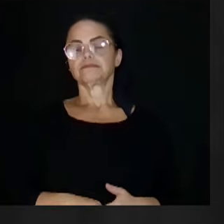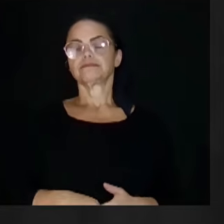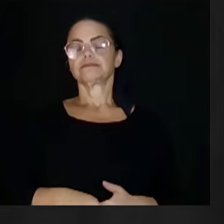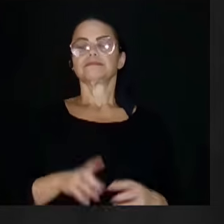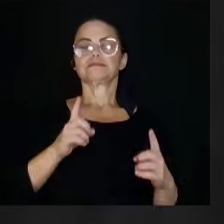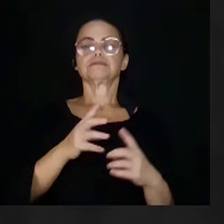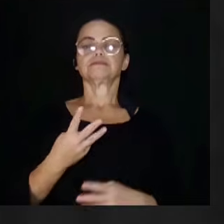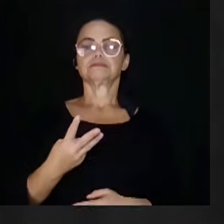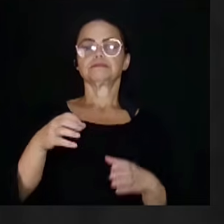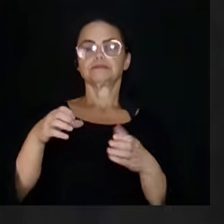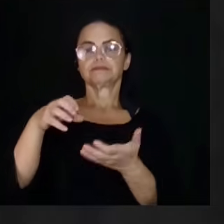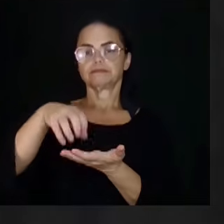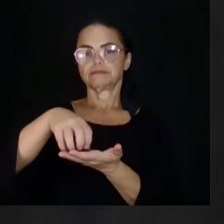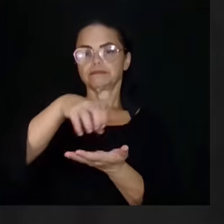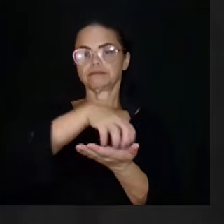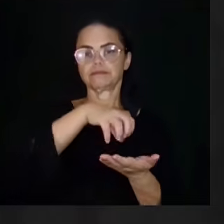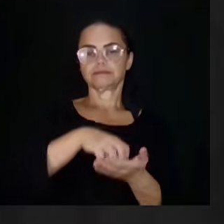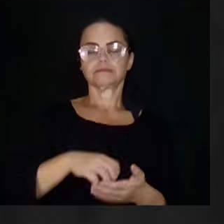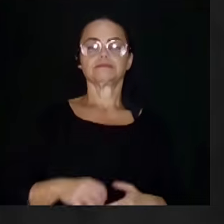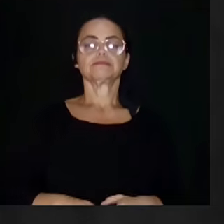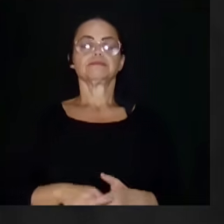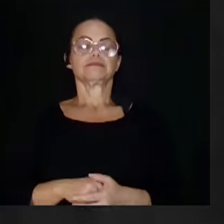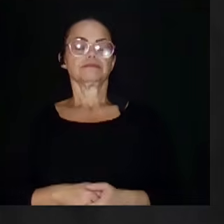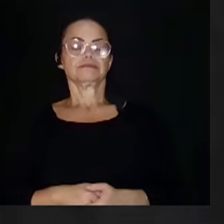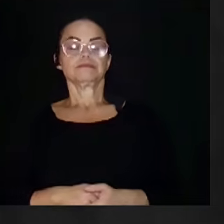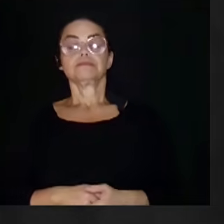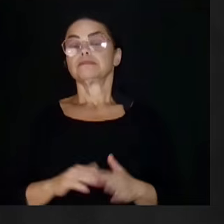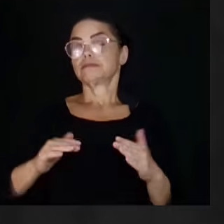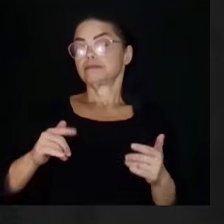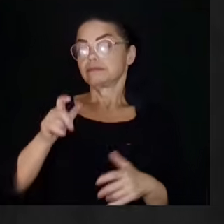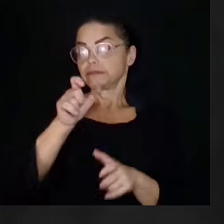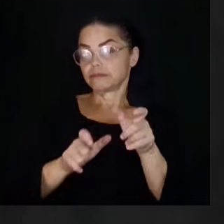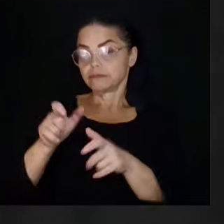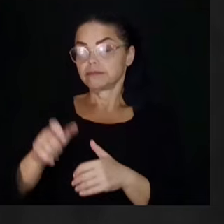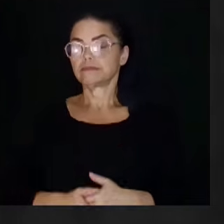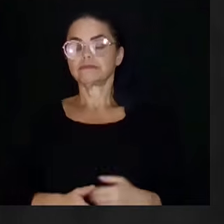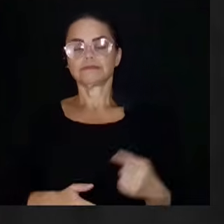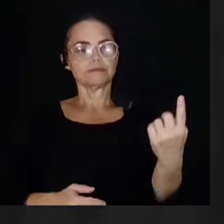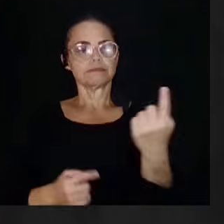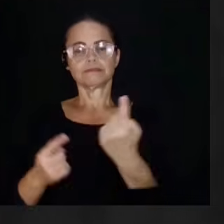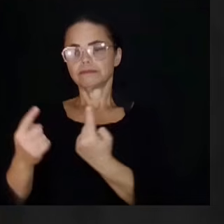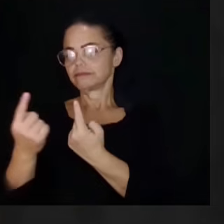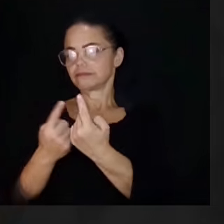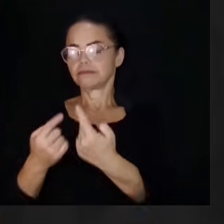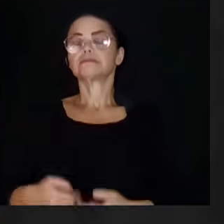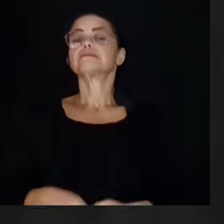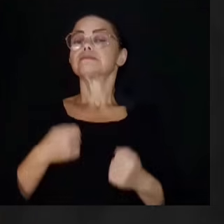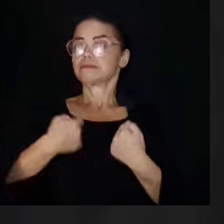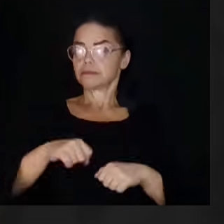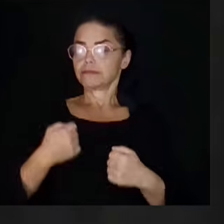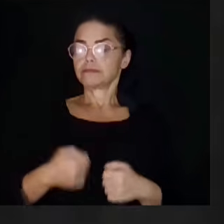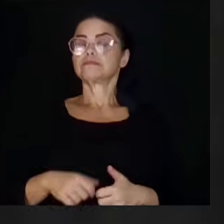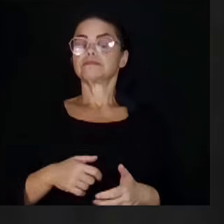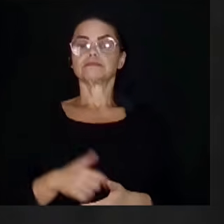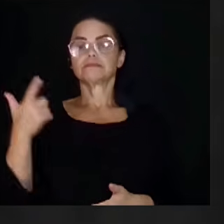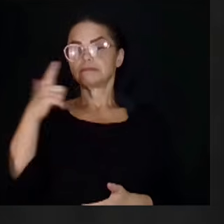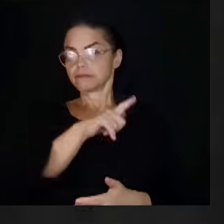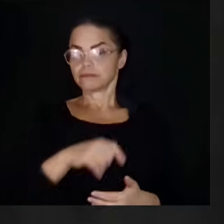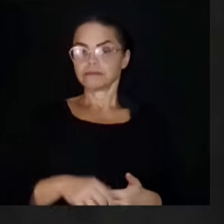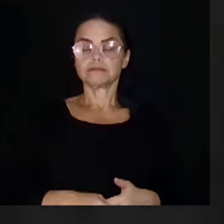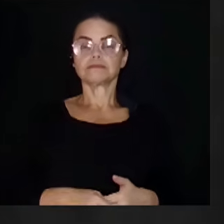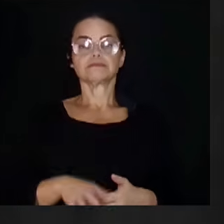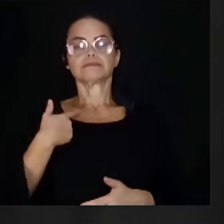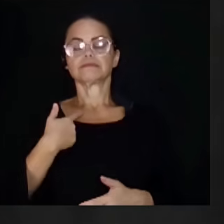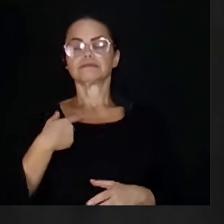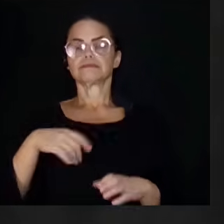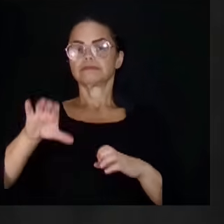a equipe EMUT. E aí as pessoas, elas chegam, e a gente precisa dar conta. Sem contar da questão do clínico também, né?